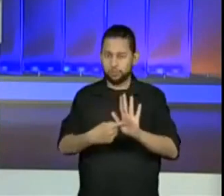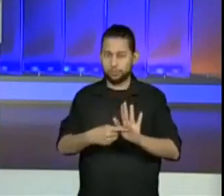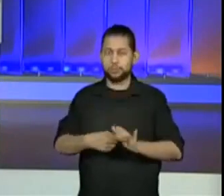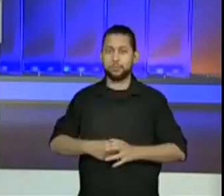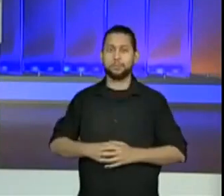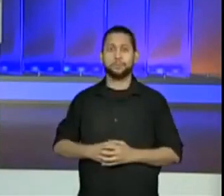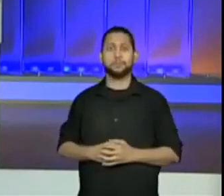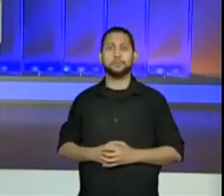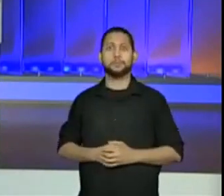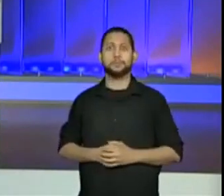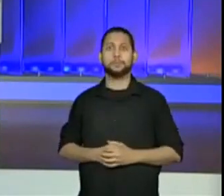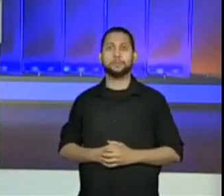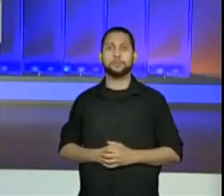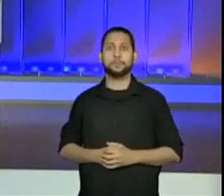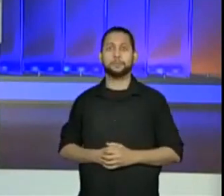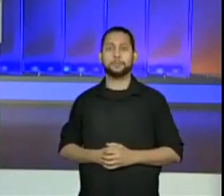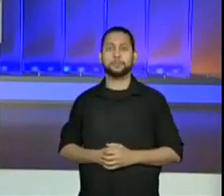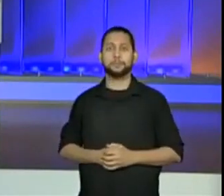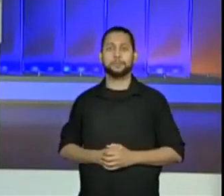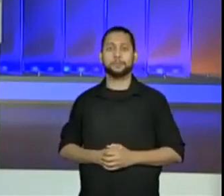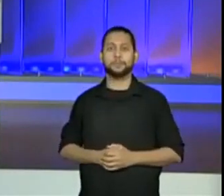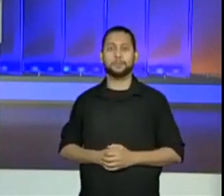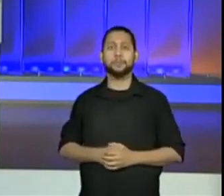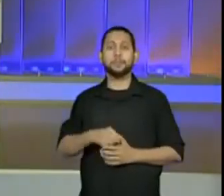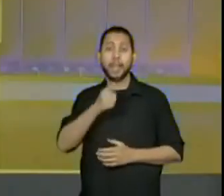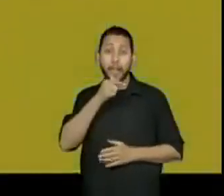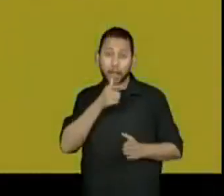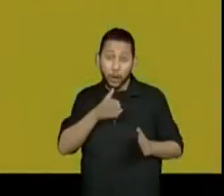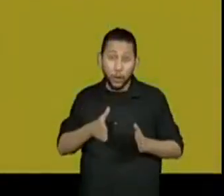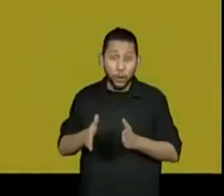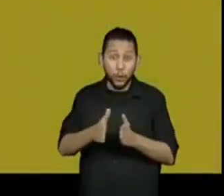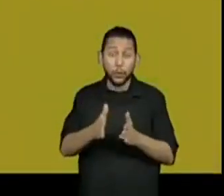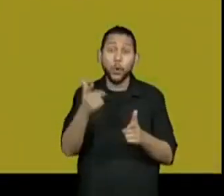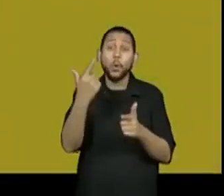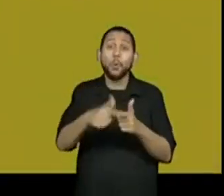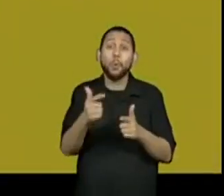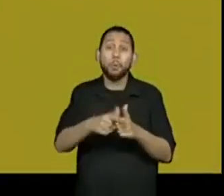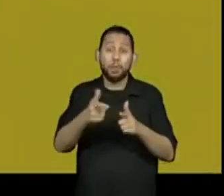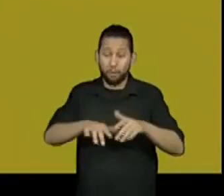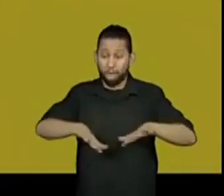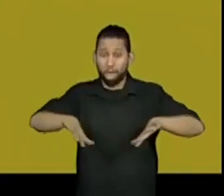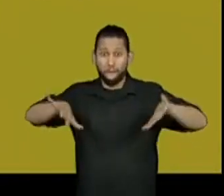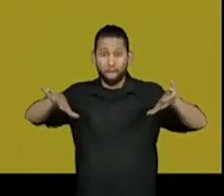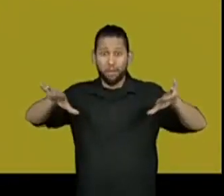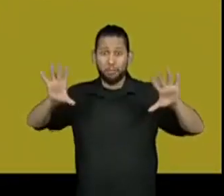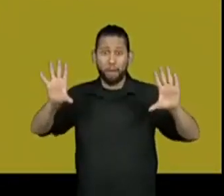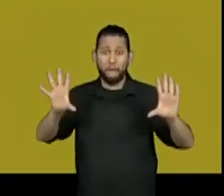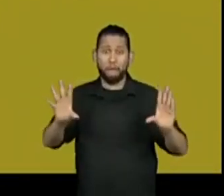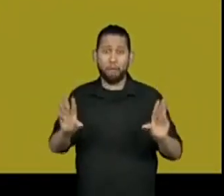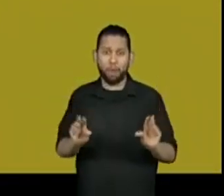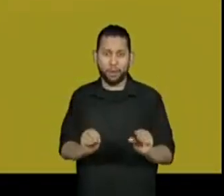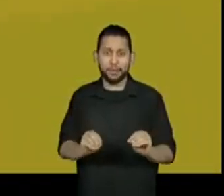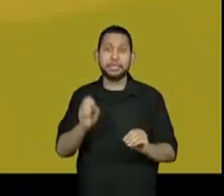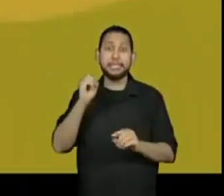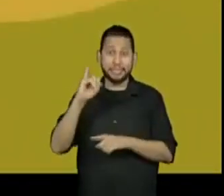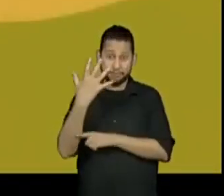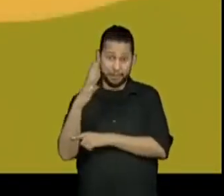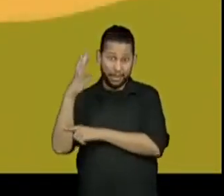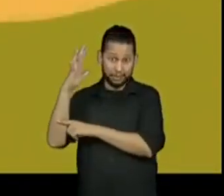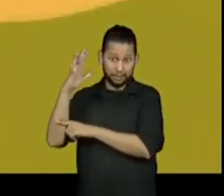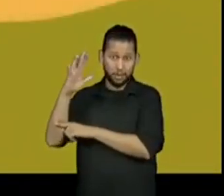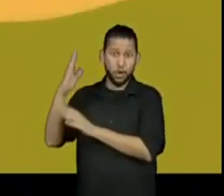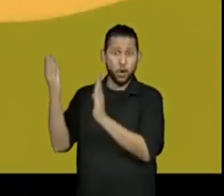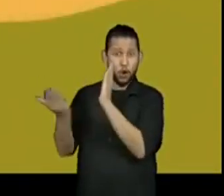importante. Muitos rios sofrem com a erosão de suas margens, causada pela remoção de suas matas